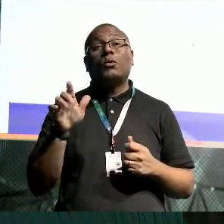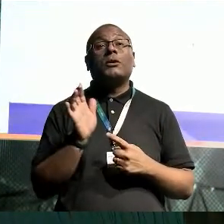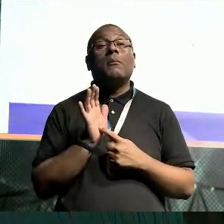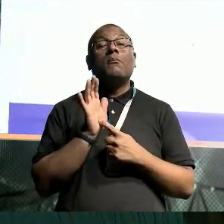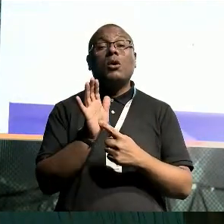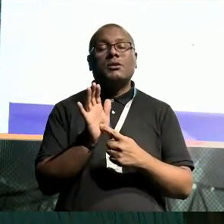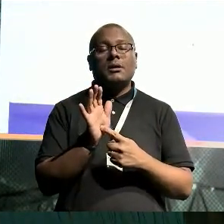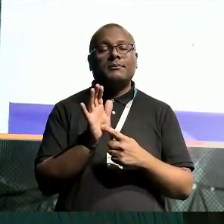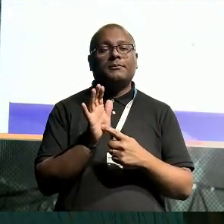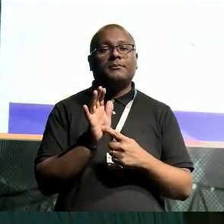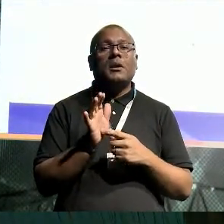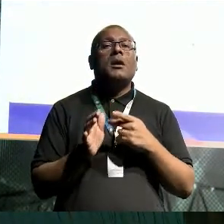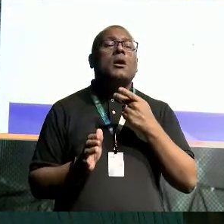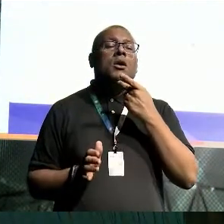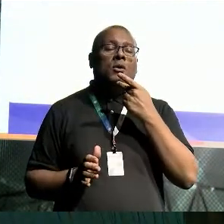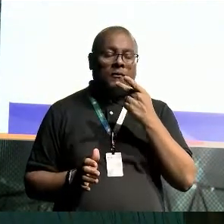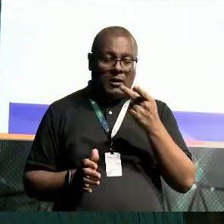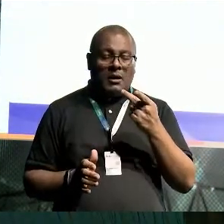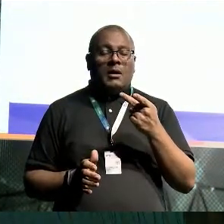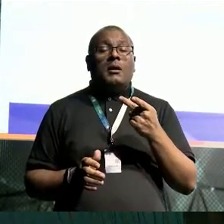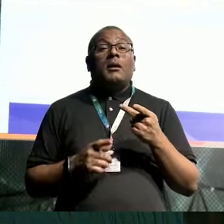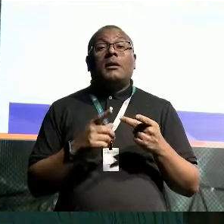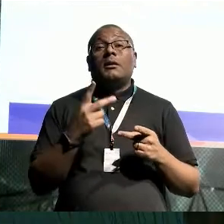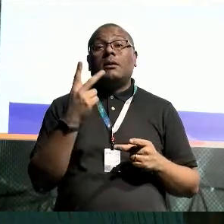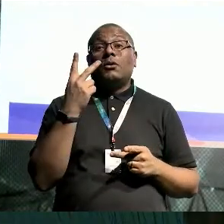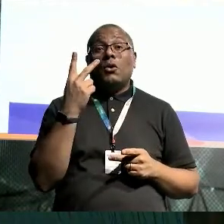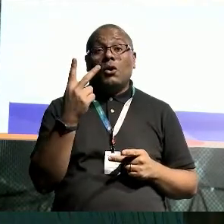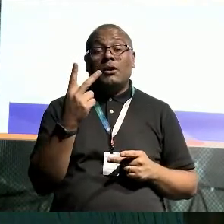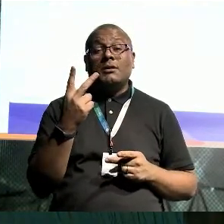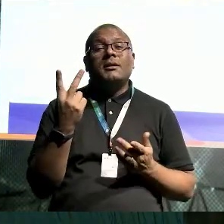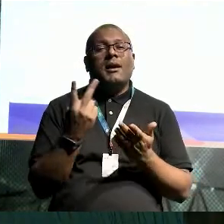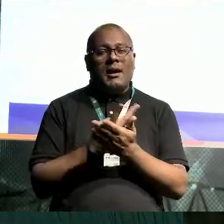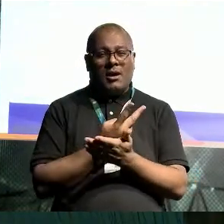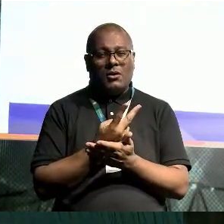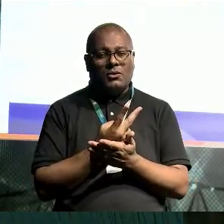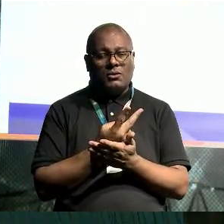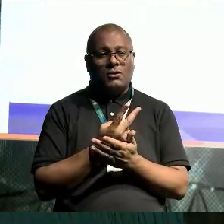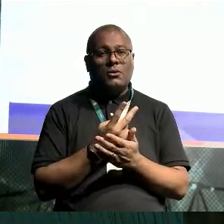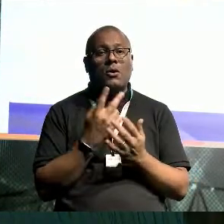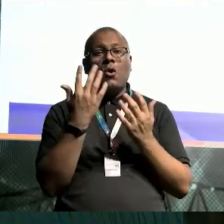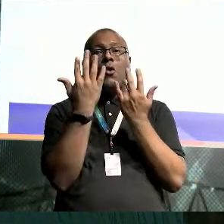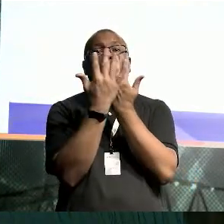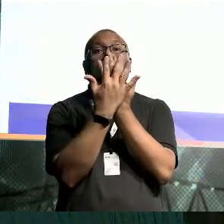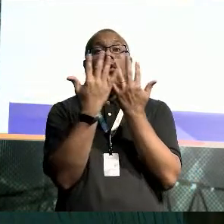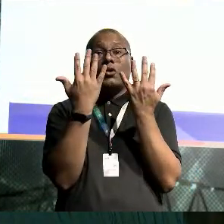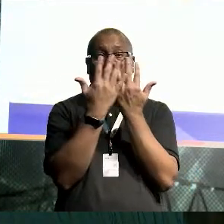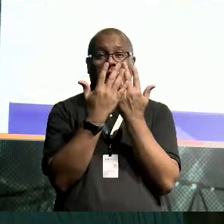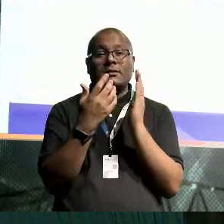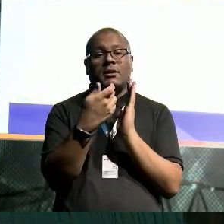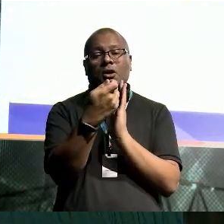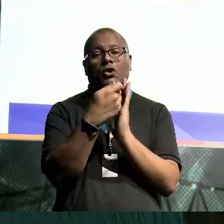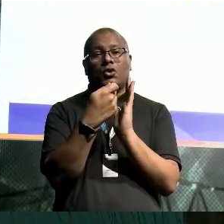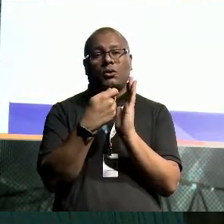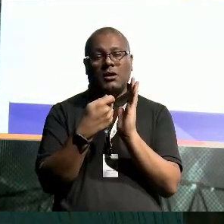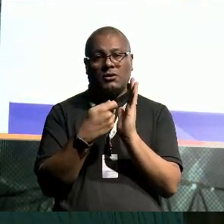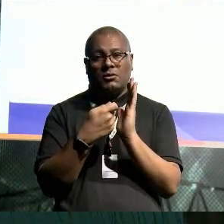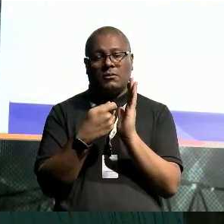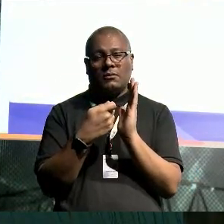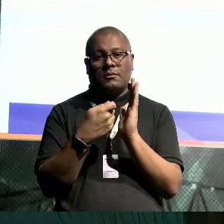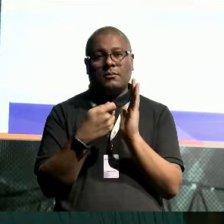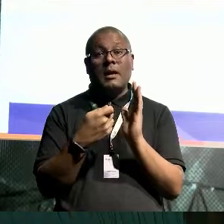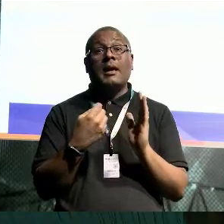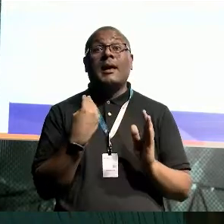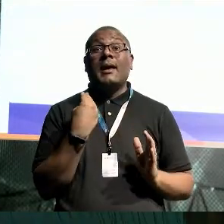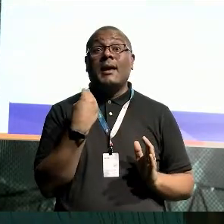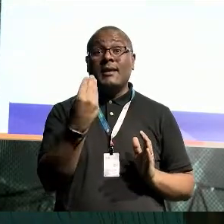oferece? Eu falei para vocês que ele me deu dois bugs, né? O de contraste e o de texto inacessível. Quando ele deu